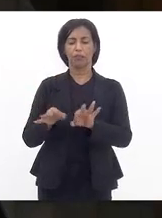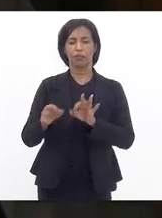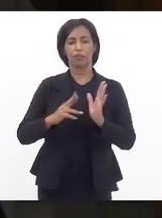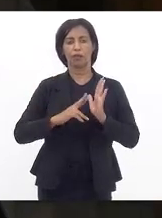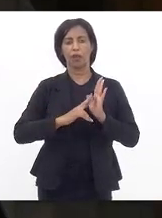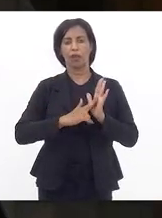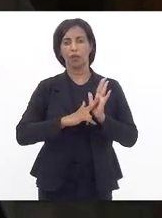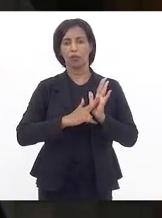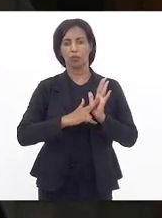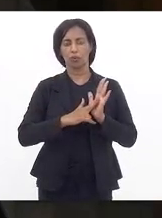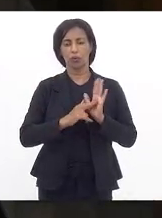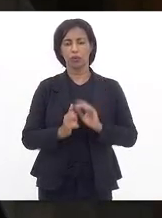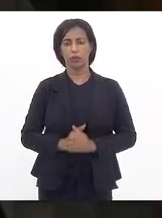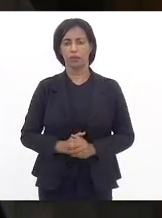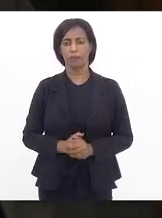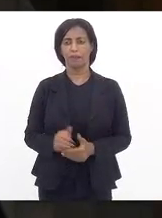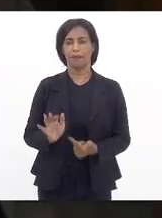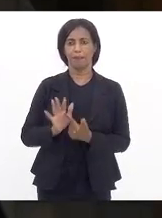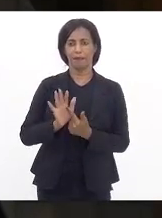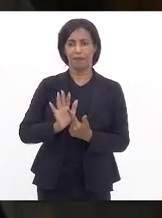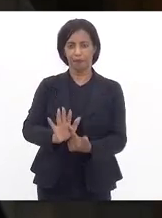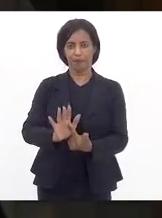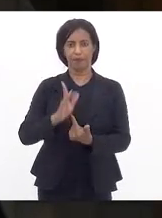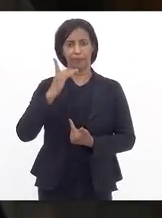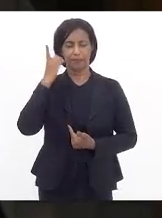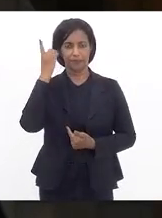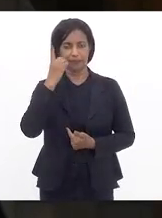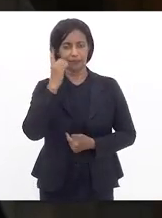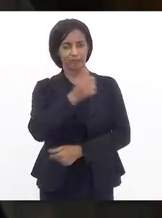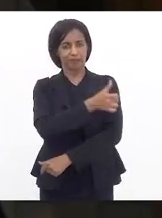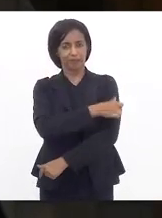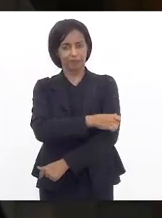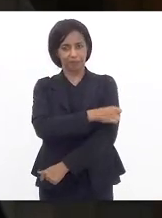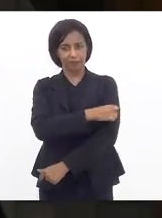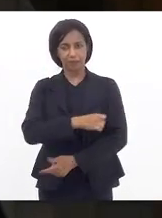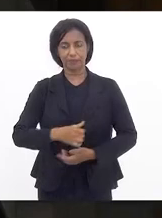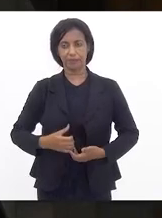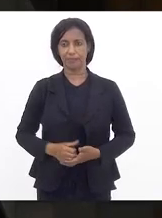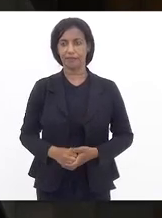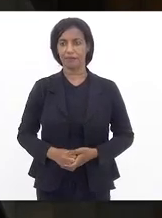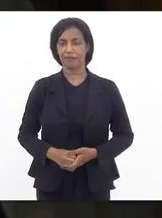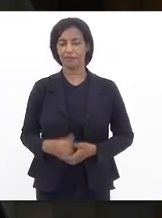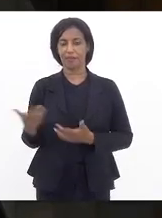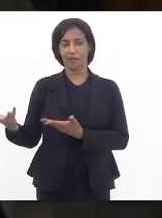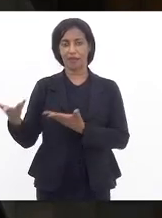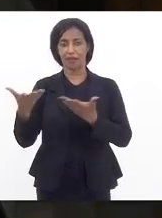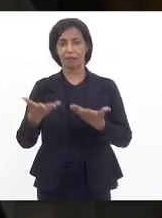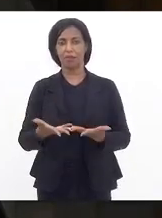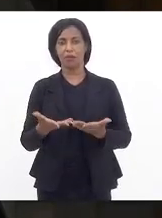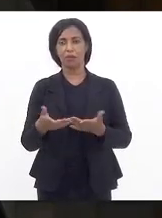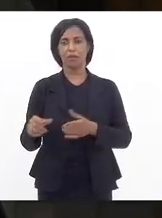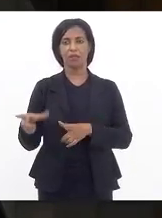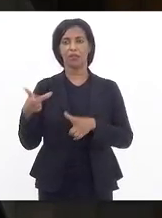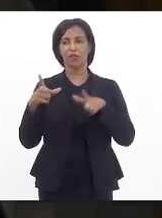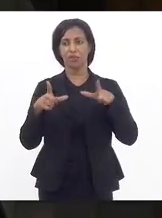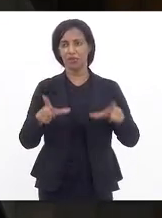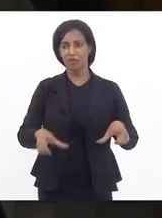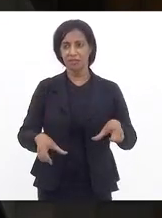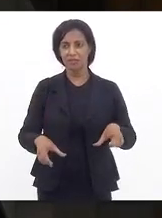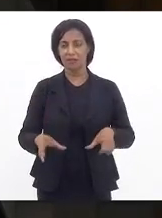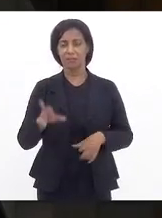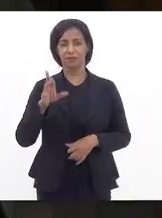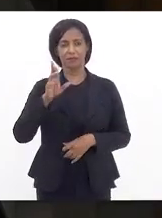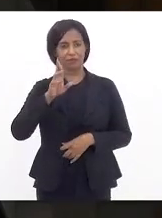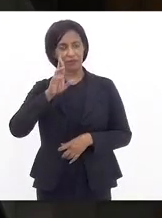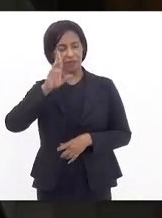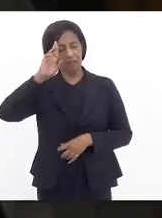de resolução apresentado pela deputada enfermeira Rejane que concede o diploma pão Singer